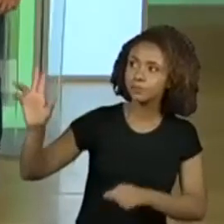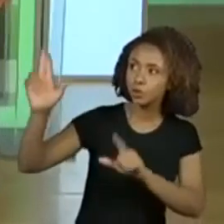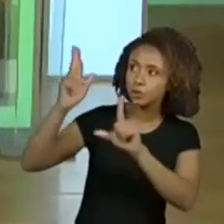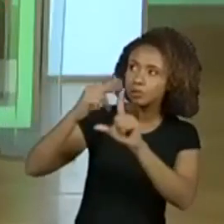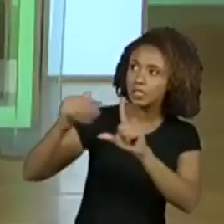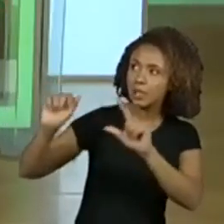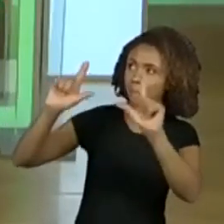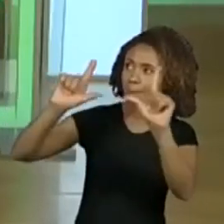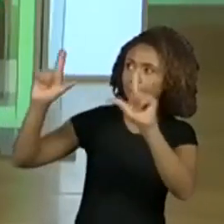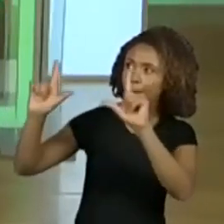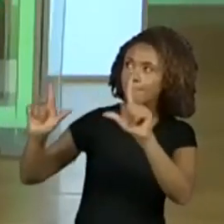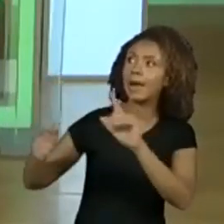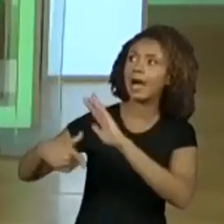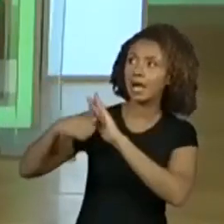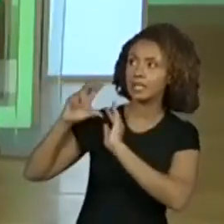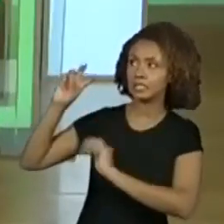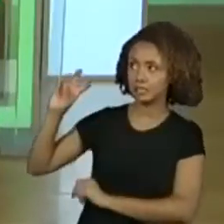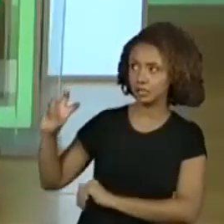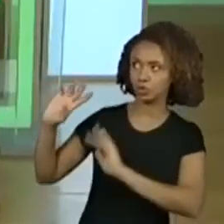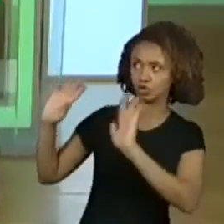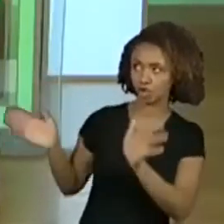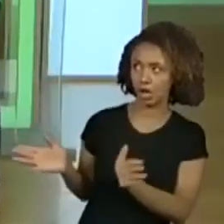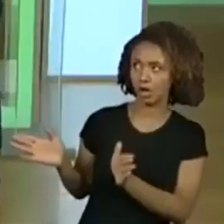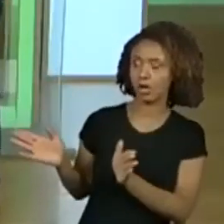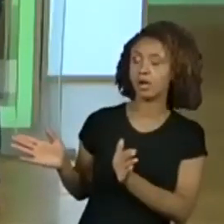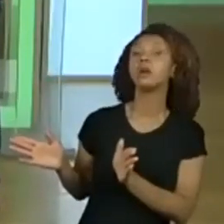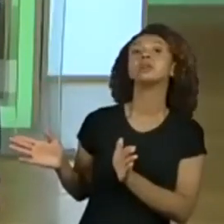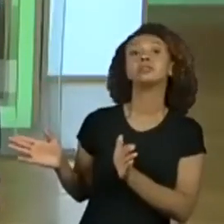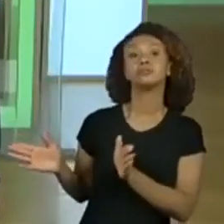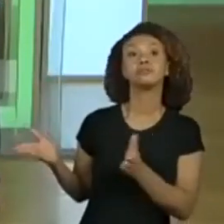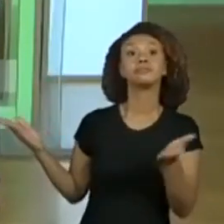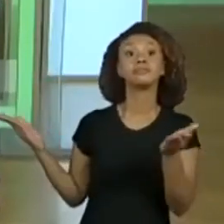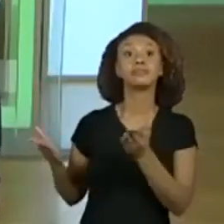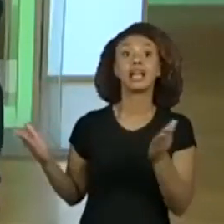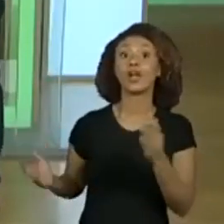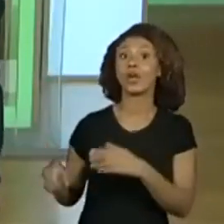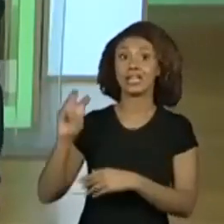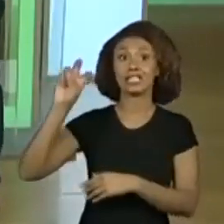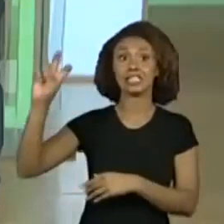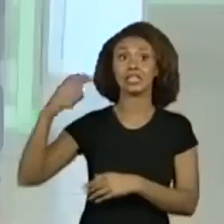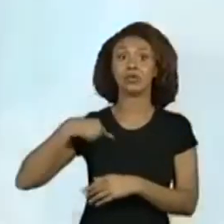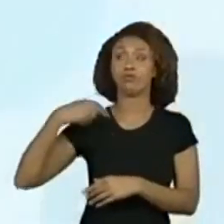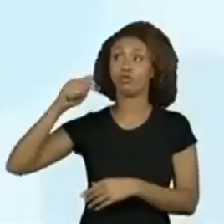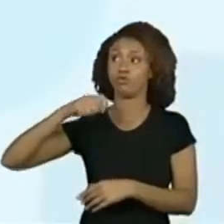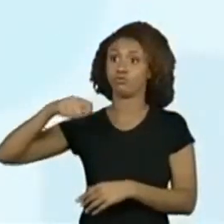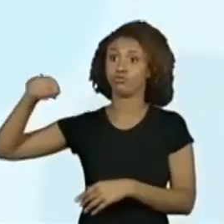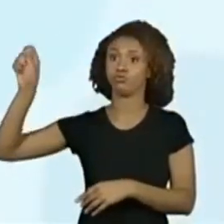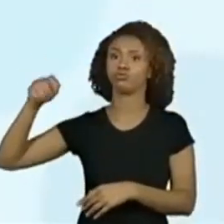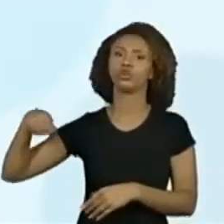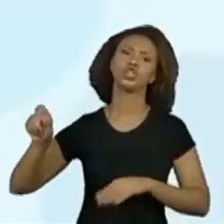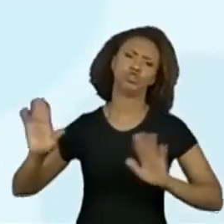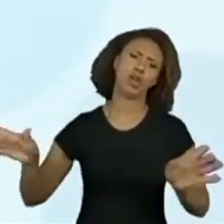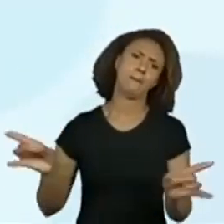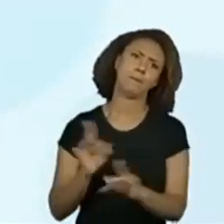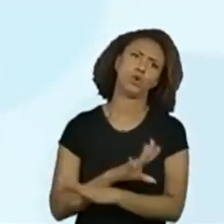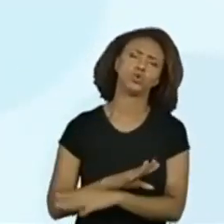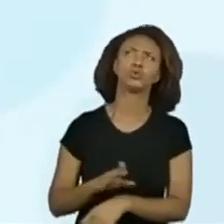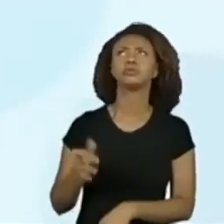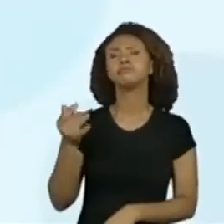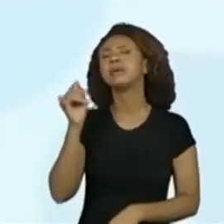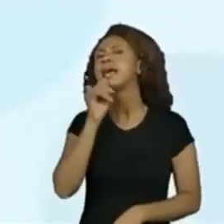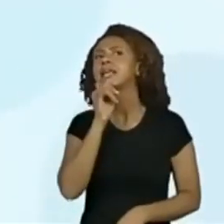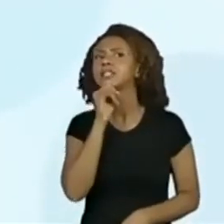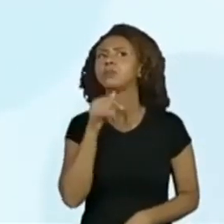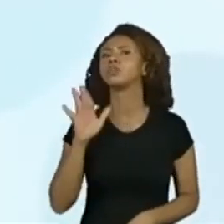tinha cinco carrinhos Vamos marcar aqui os cinco que ele já tinha vamos dizer que ele já tinha